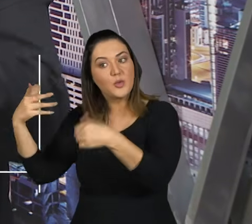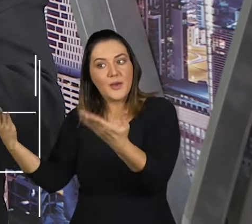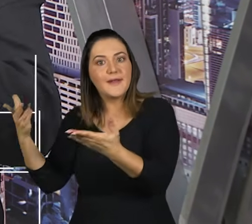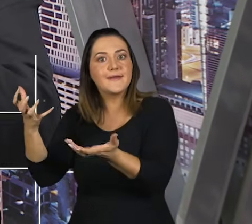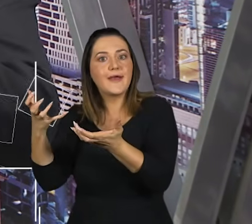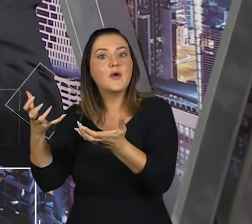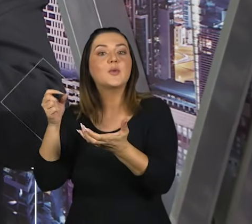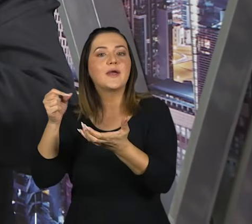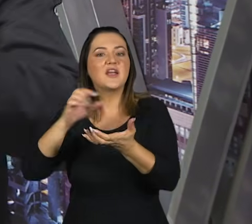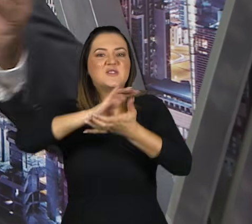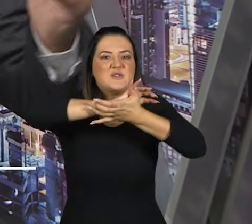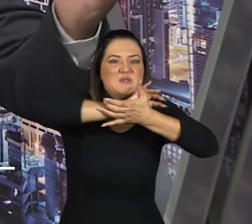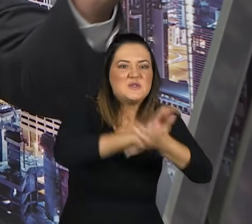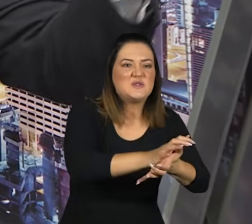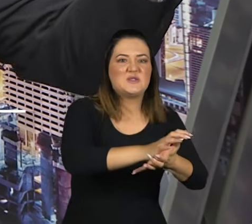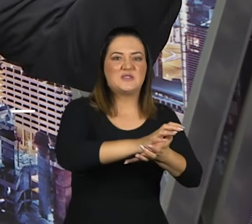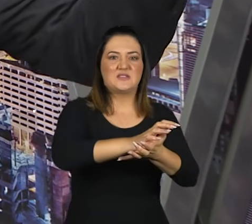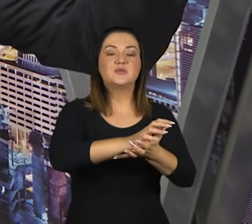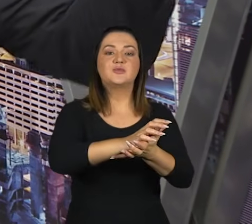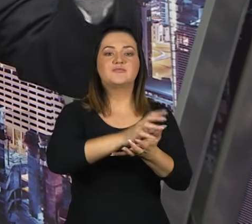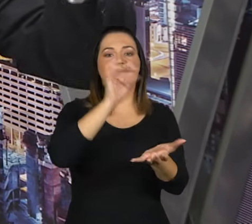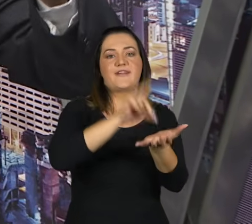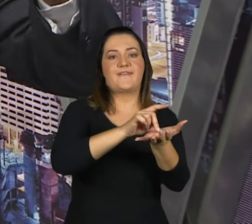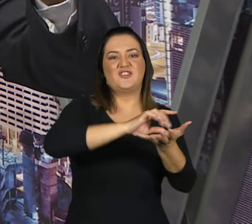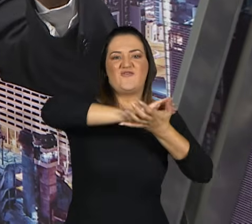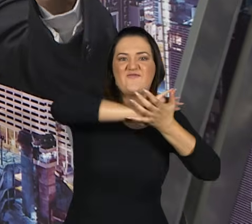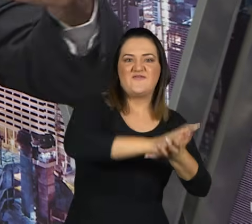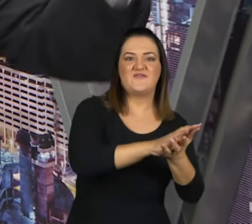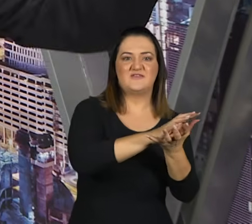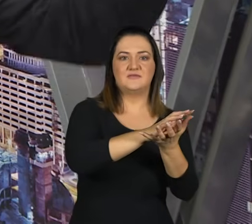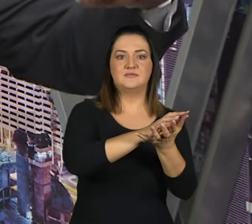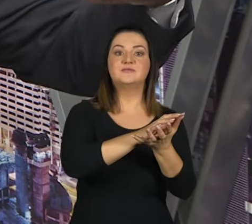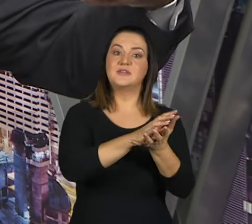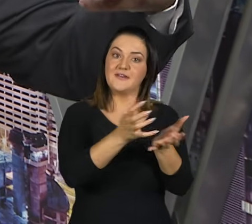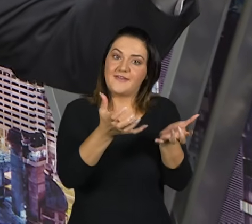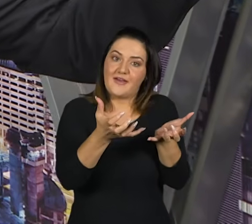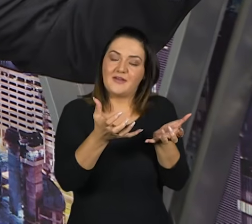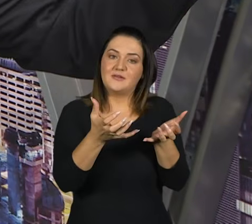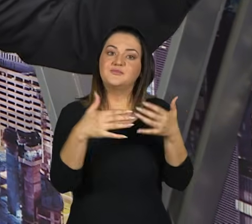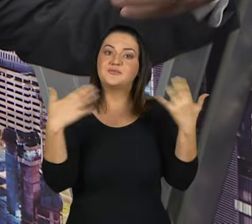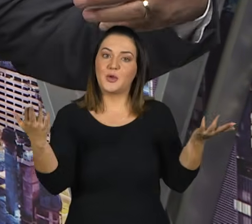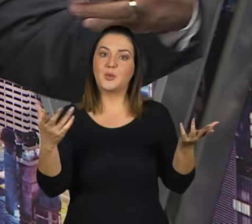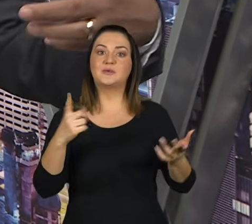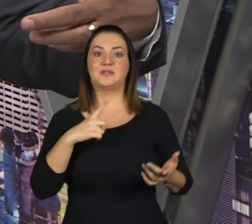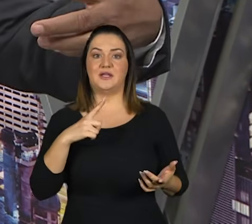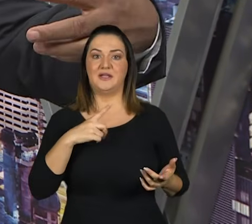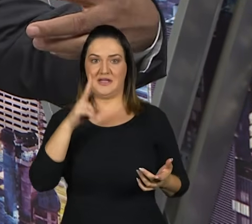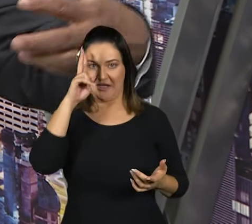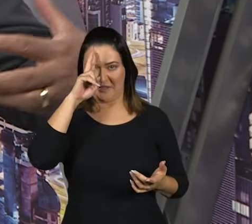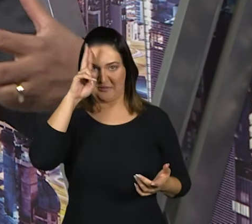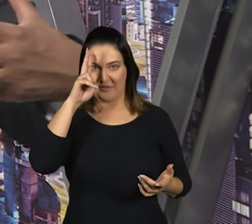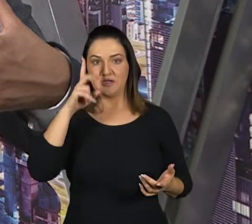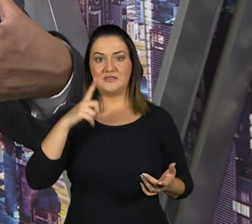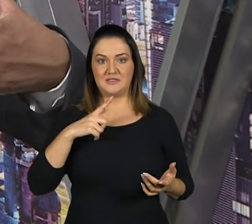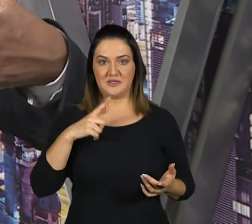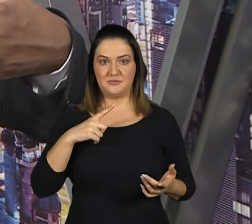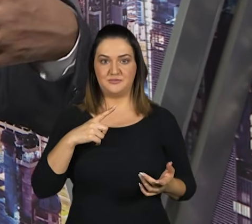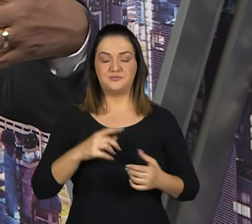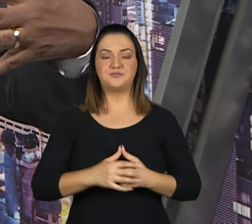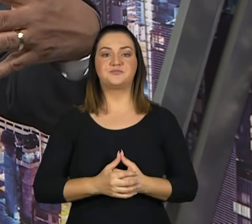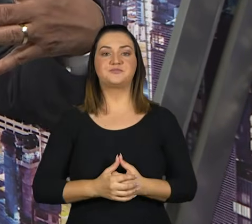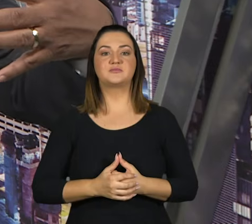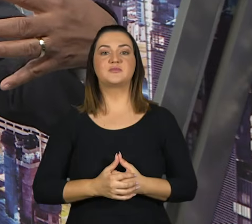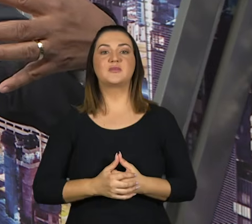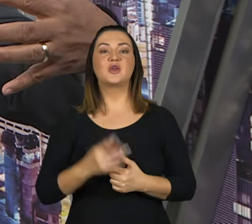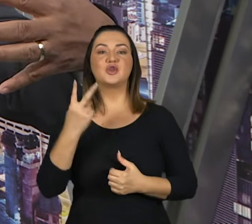cada coluna da verdade, nós estamos analisando por dois ângulos. De um lado está Daniel 8:12 e do outro lado está